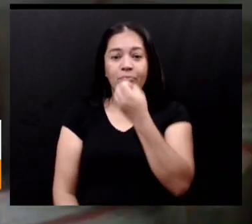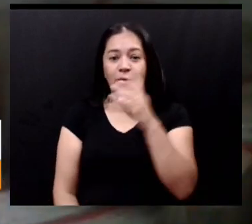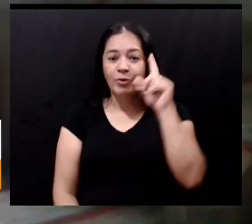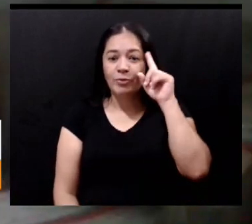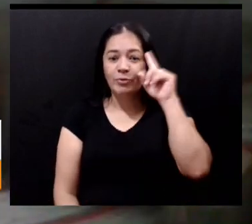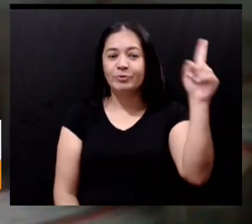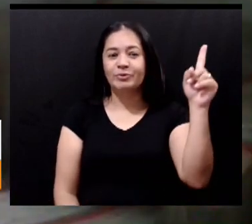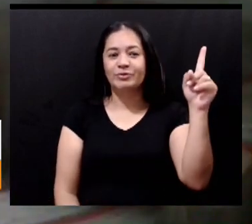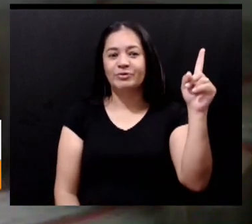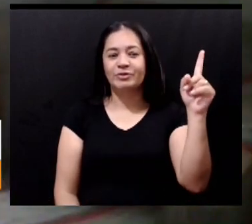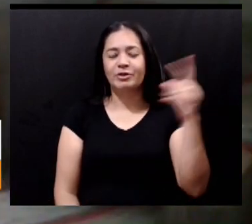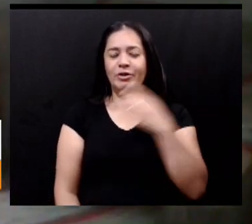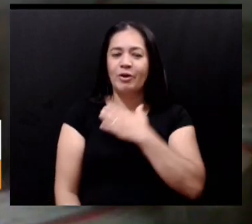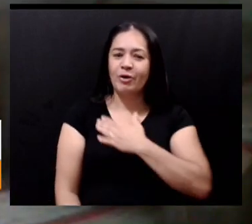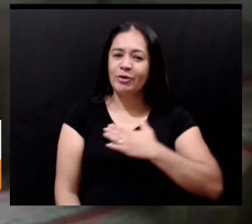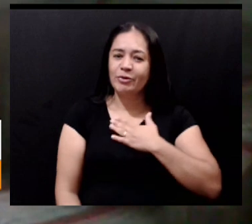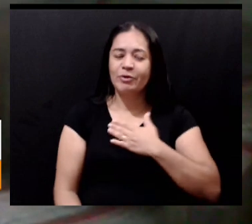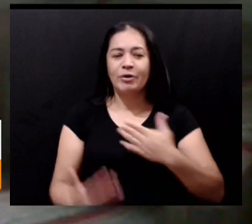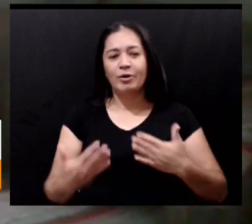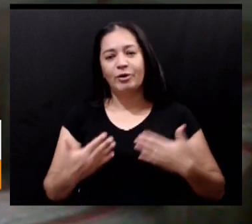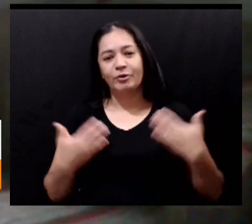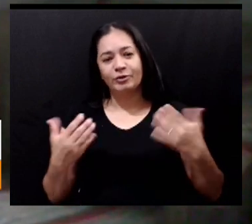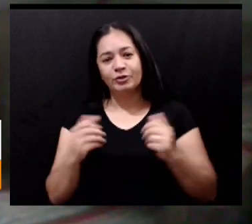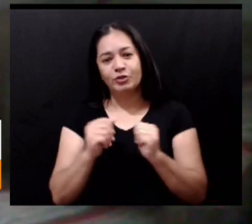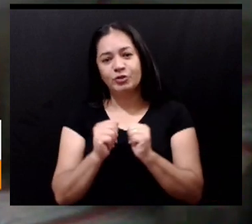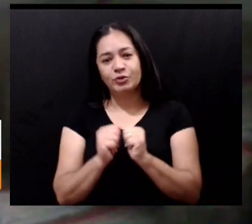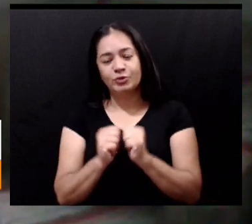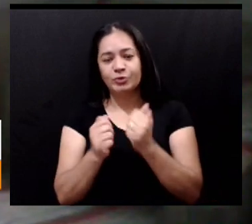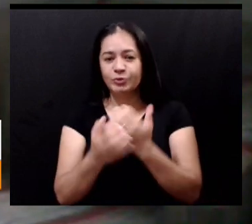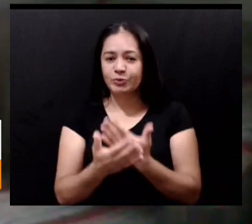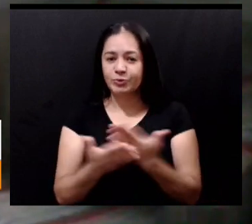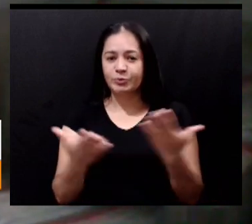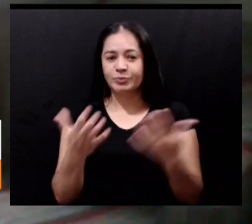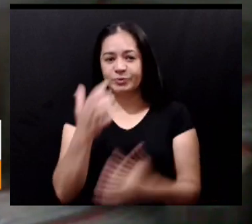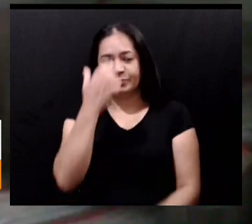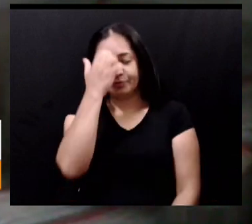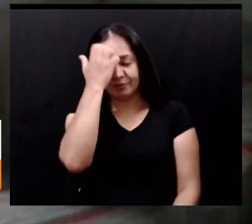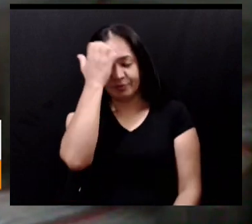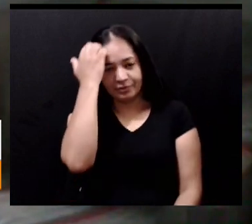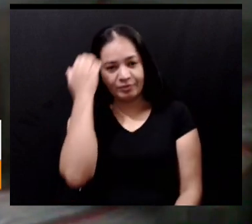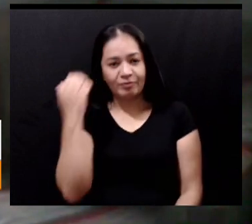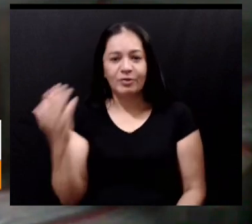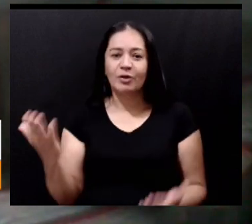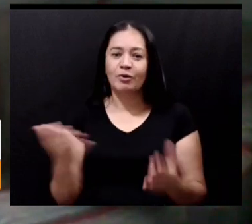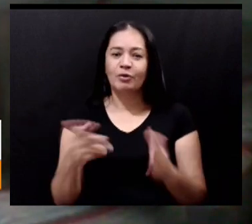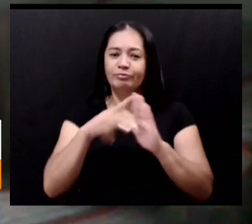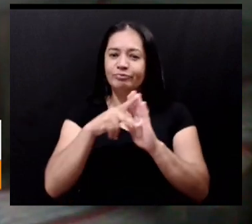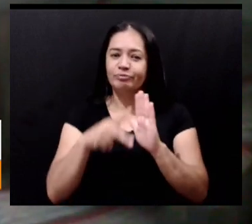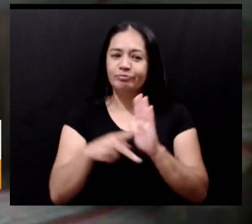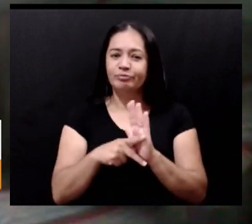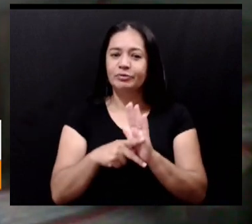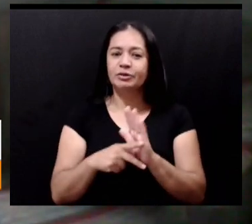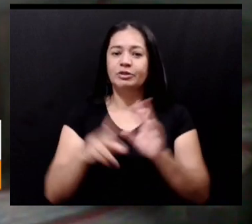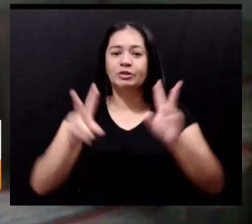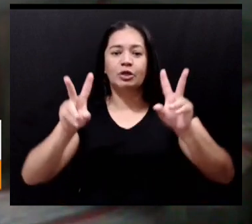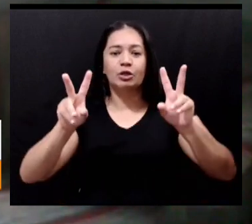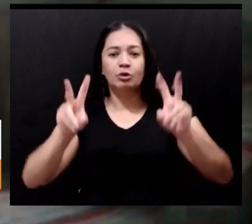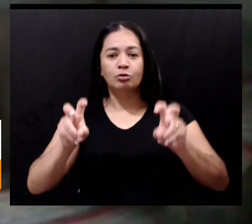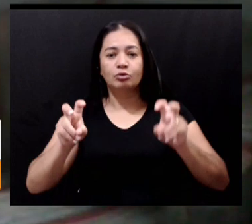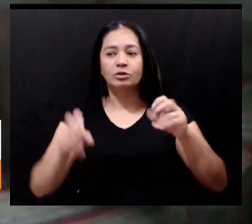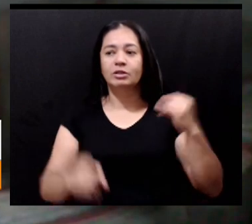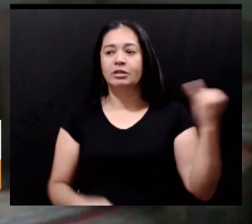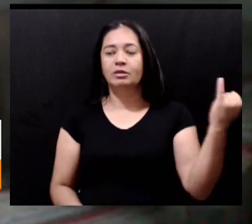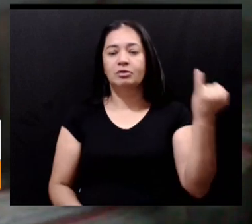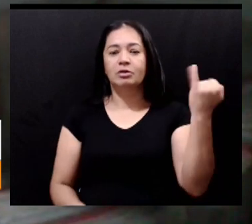prazer e uma alegria estar aqui com vocês. Nesse programa, esse tema é muito importante. Precisamos